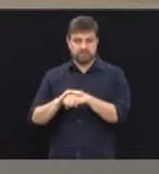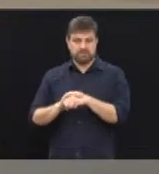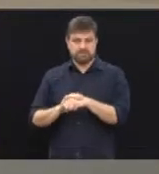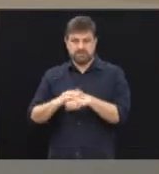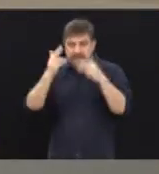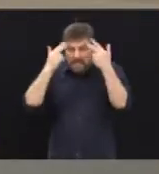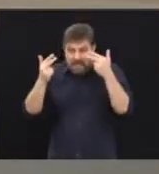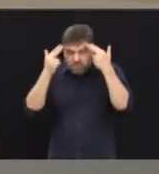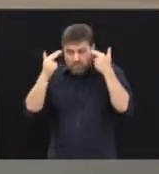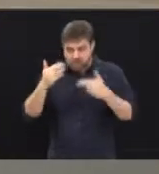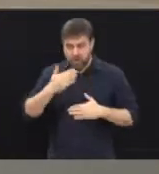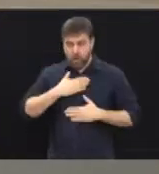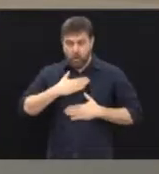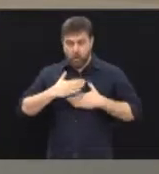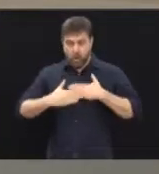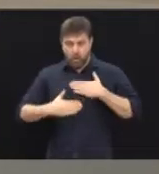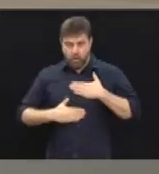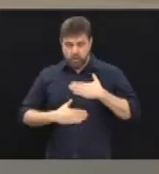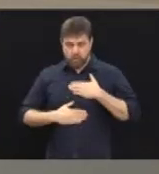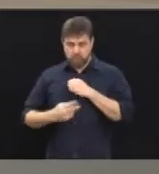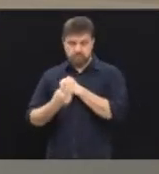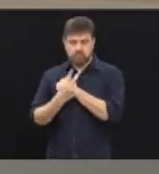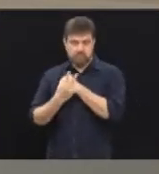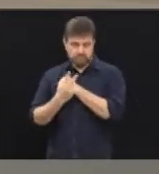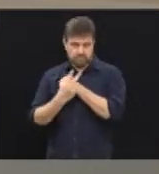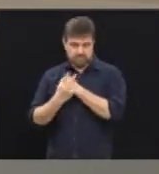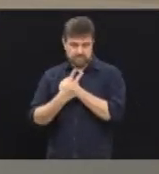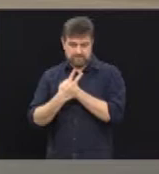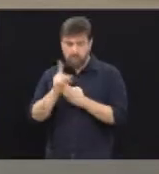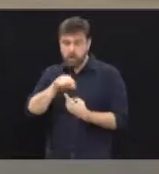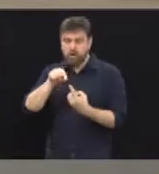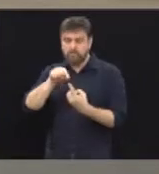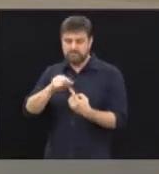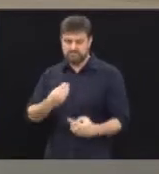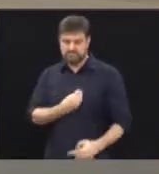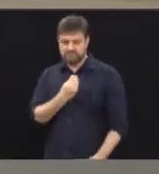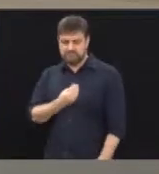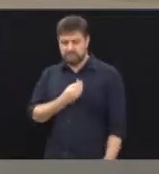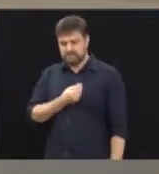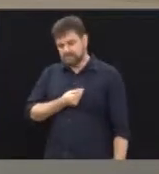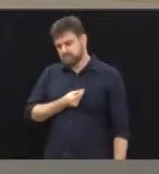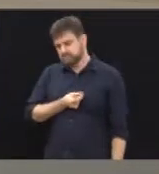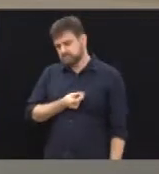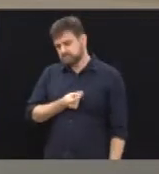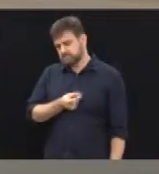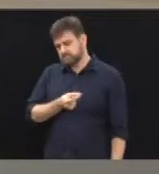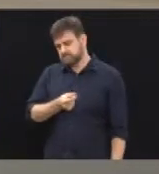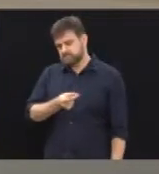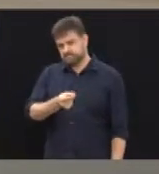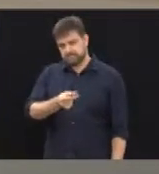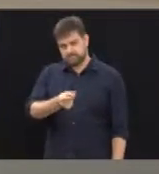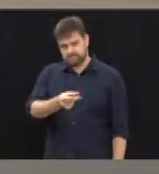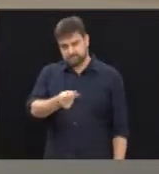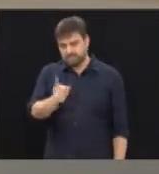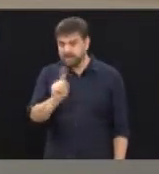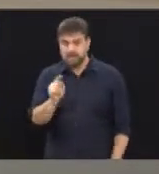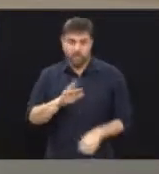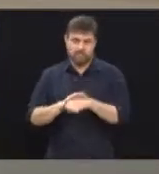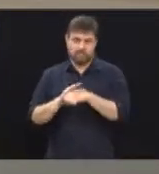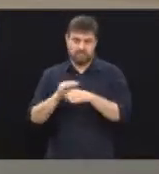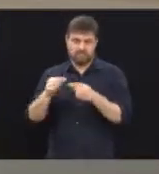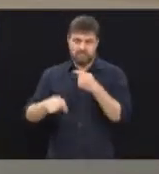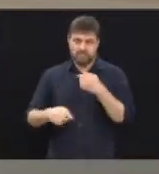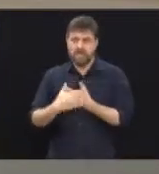protetor do ser humano para prorrogar essa vida. Então, não seria uma